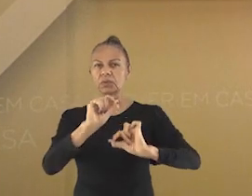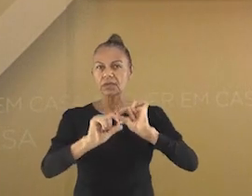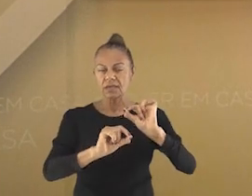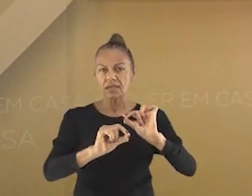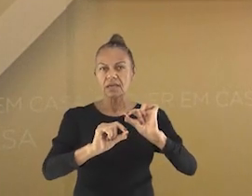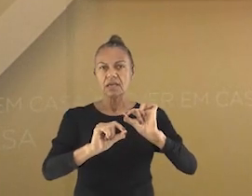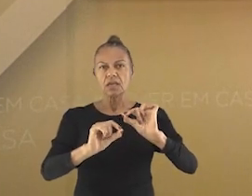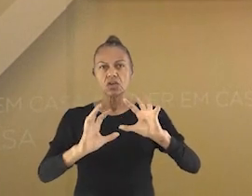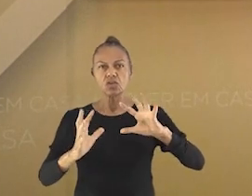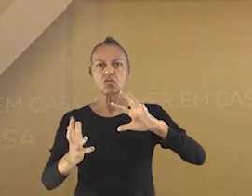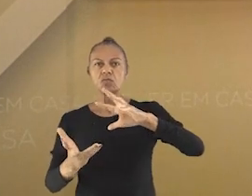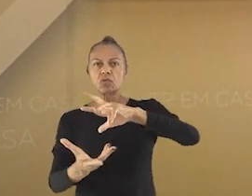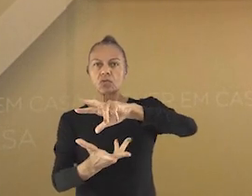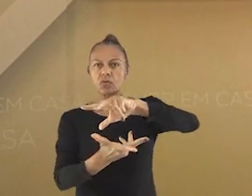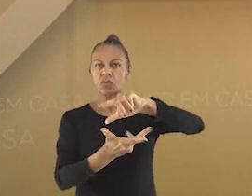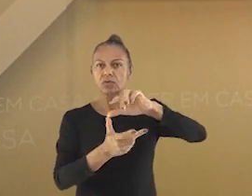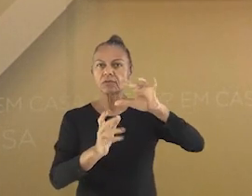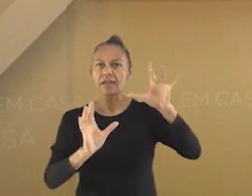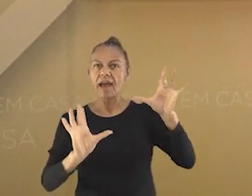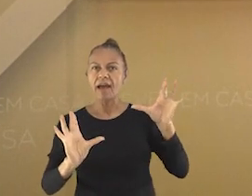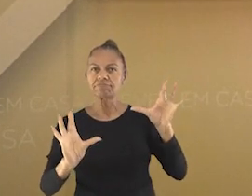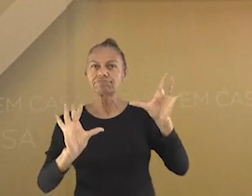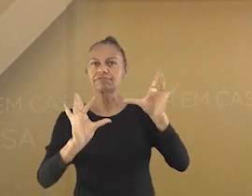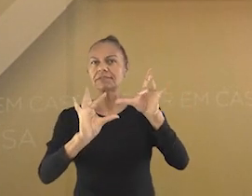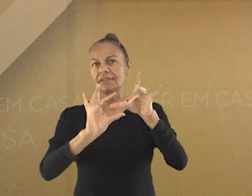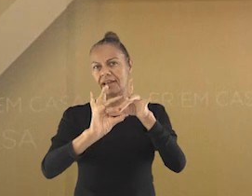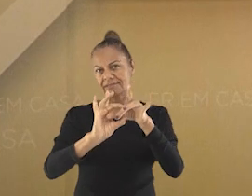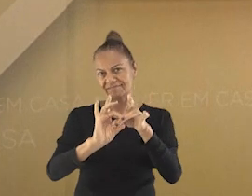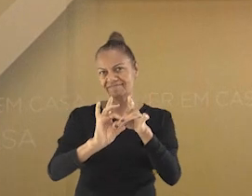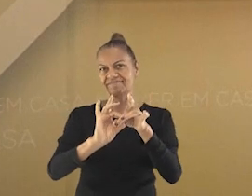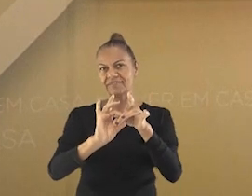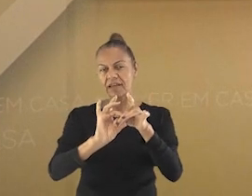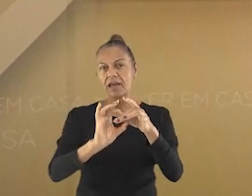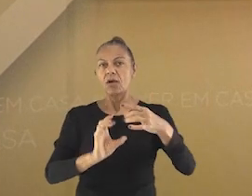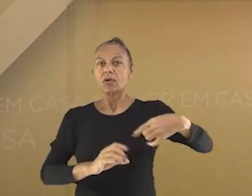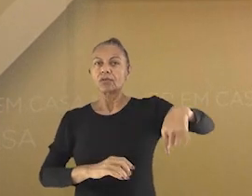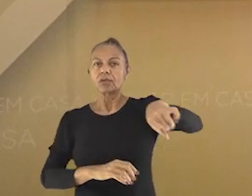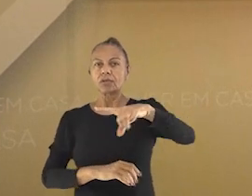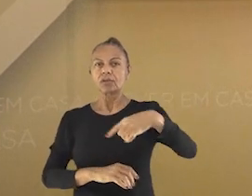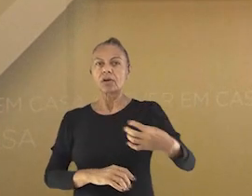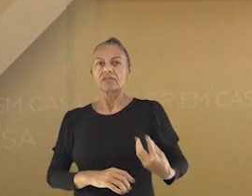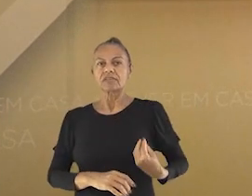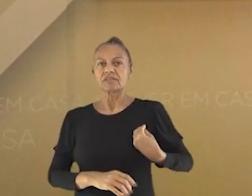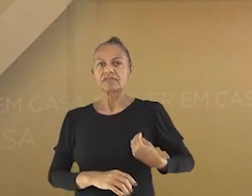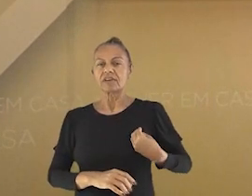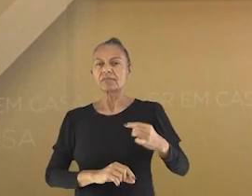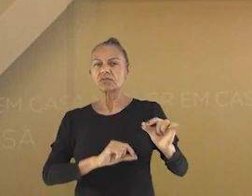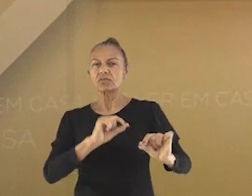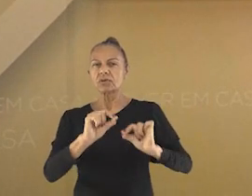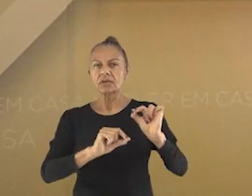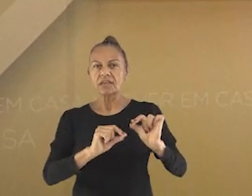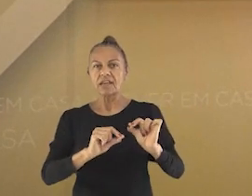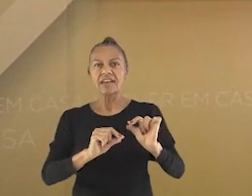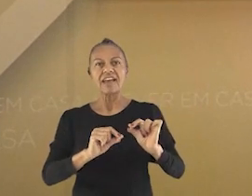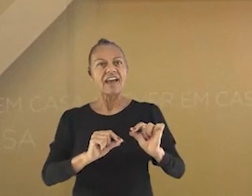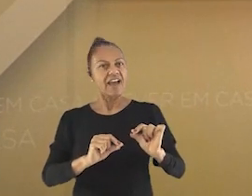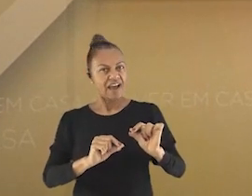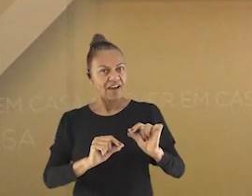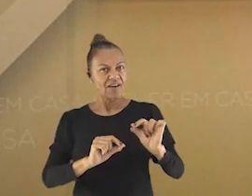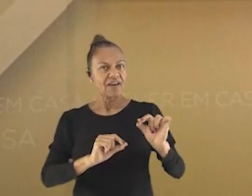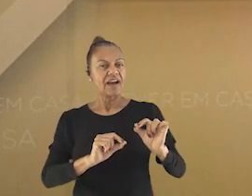está todo interligado ou interconectado, ou seja, vivemos um processo de